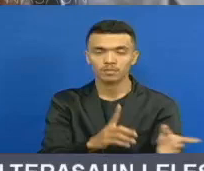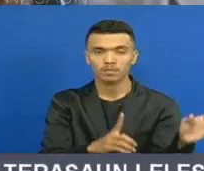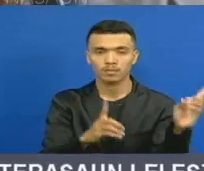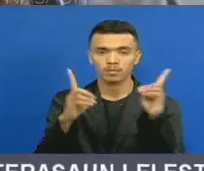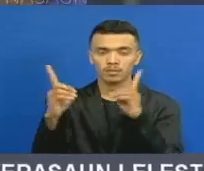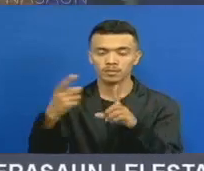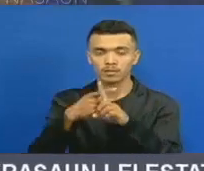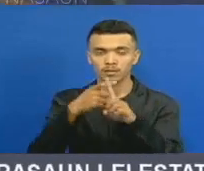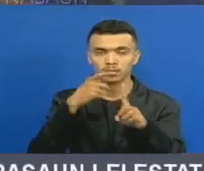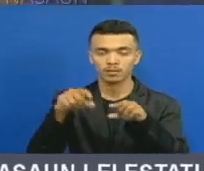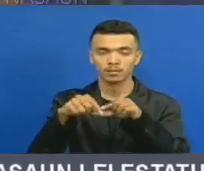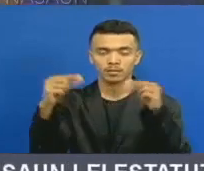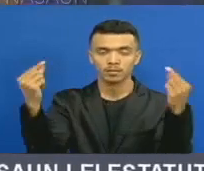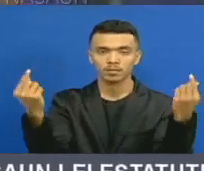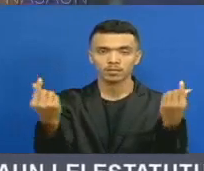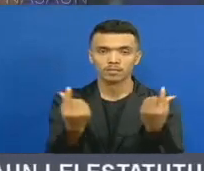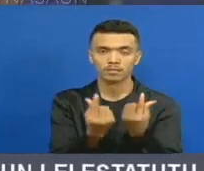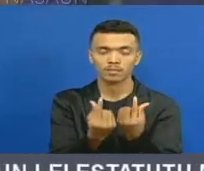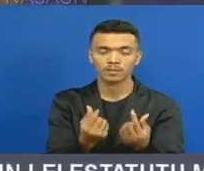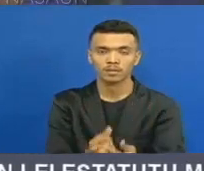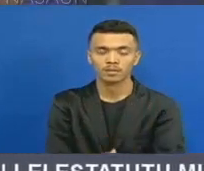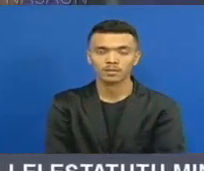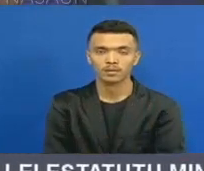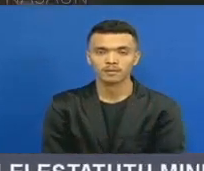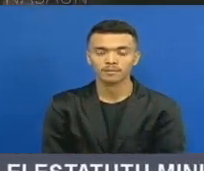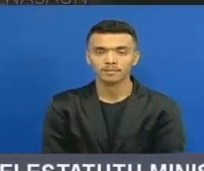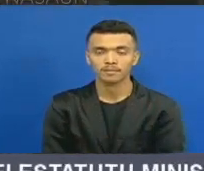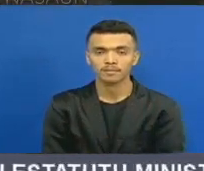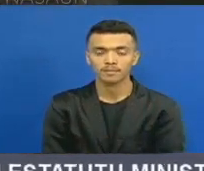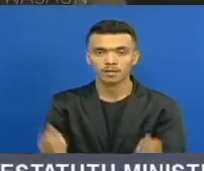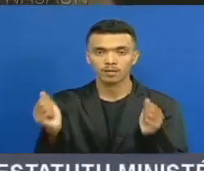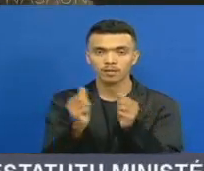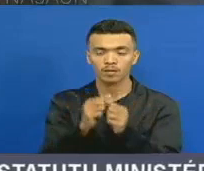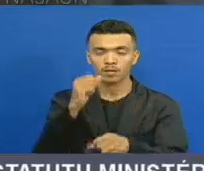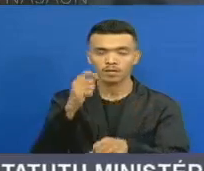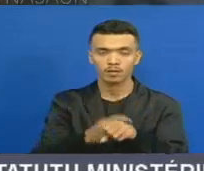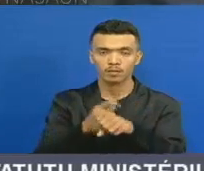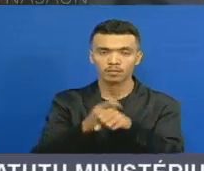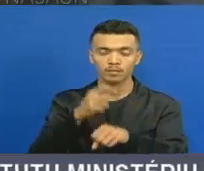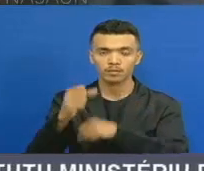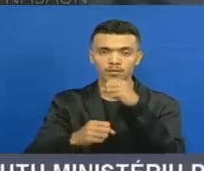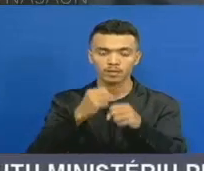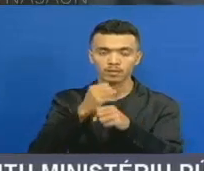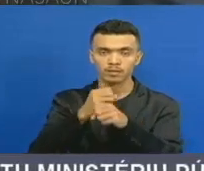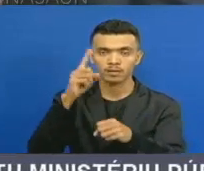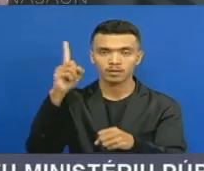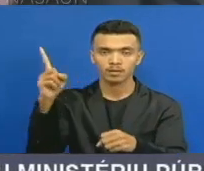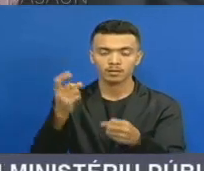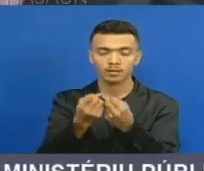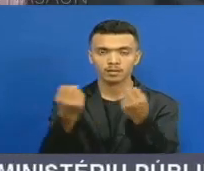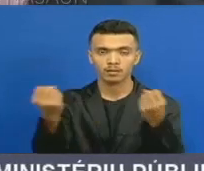o si companhia Kaidara Lata, unipessoal LDA, com duração tinang ida. Enquanto suco